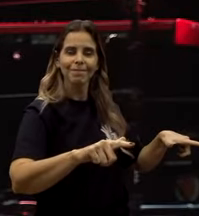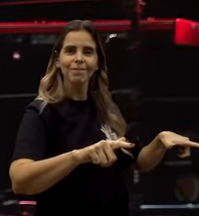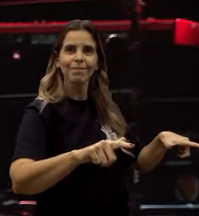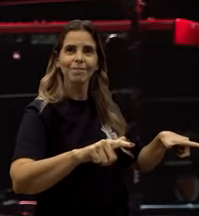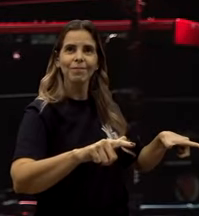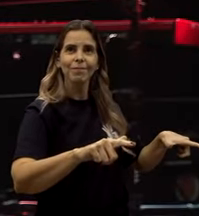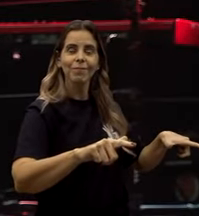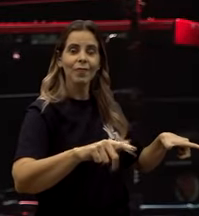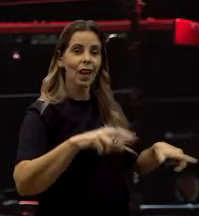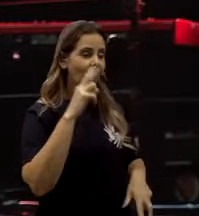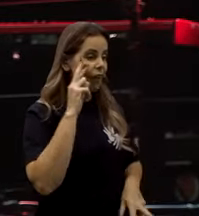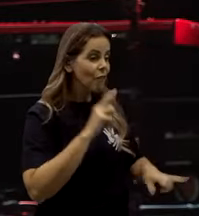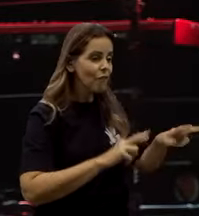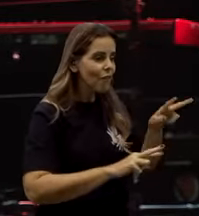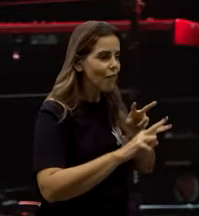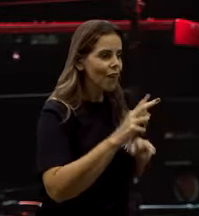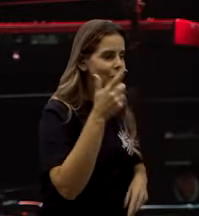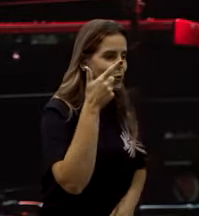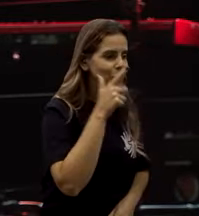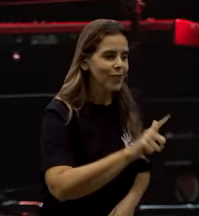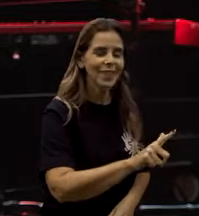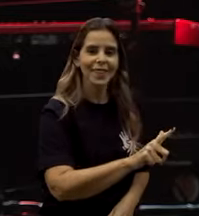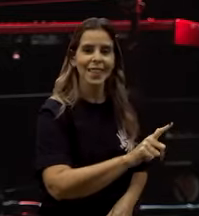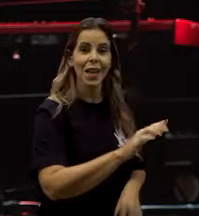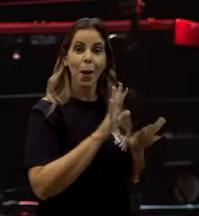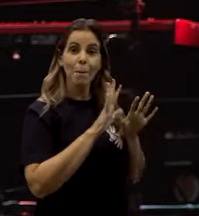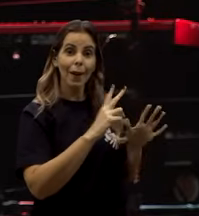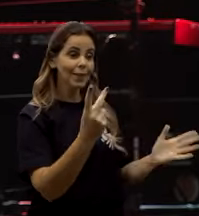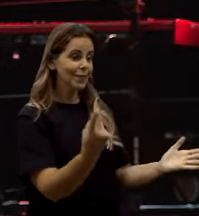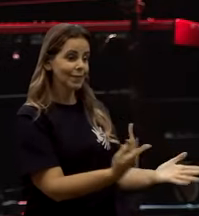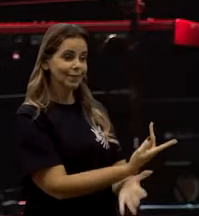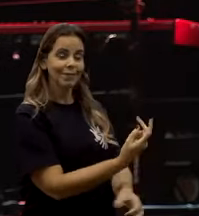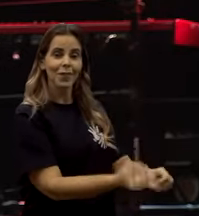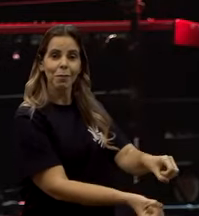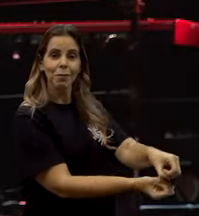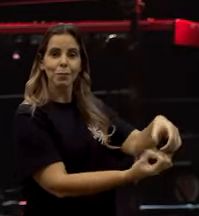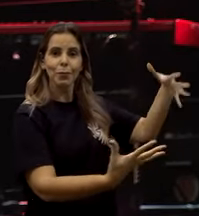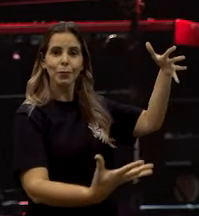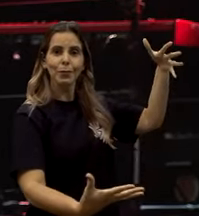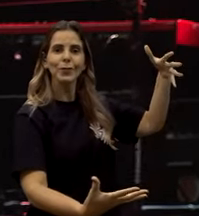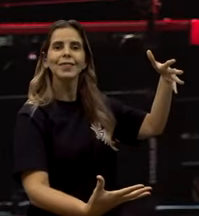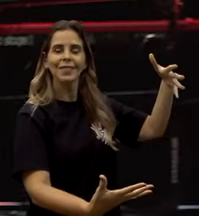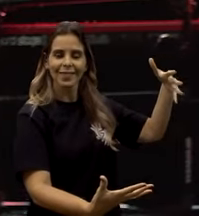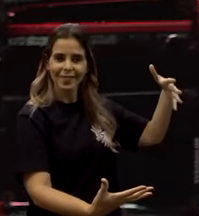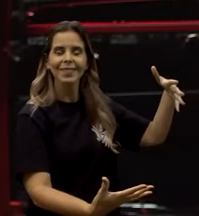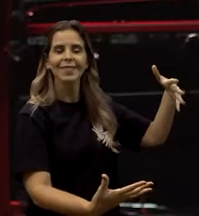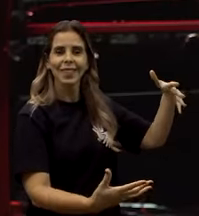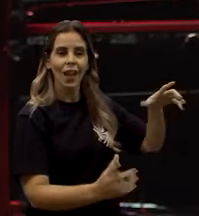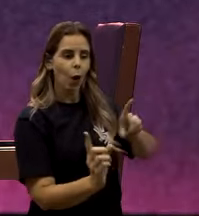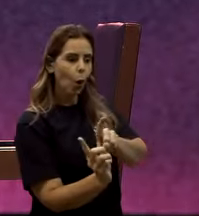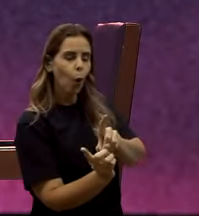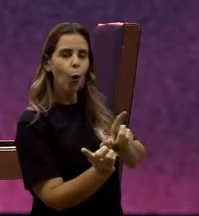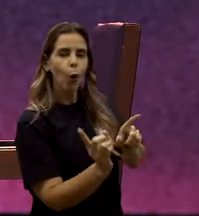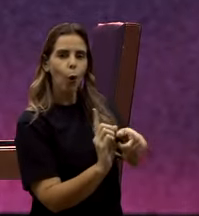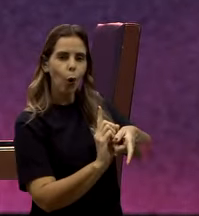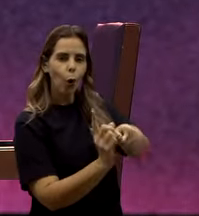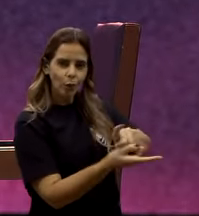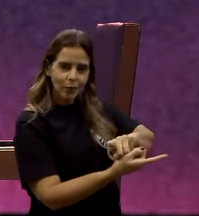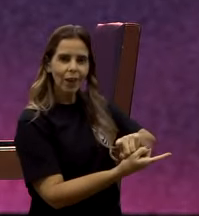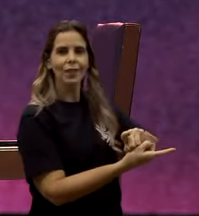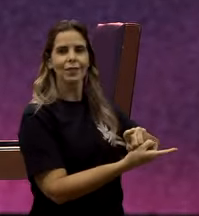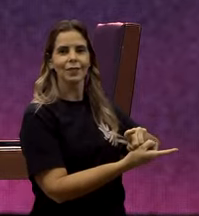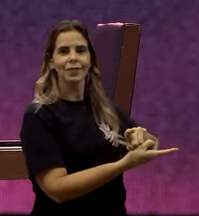invisível veio a existir pela fé daquilo que é invisível ou seja o contrário de